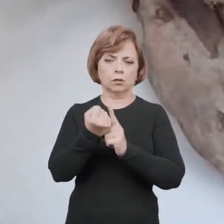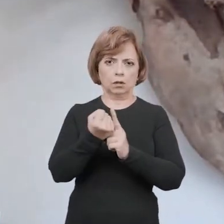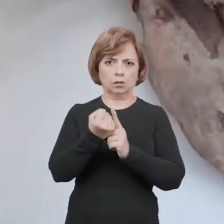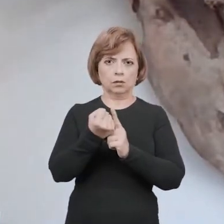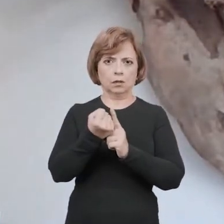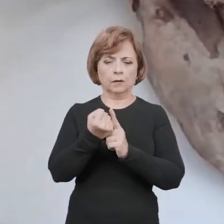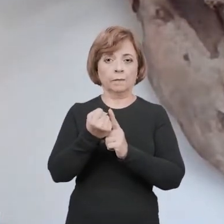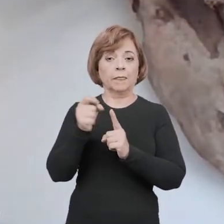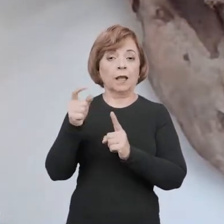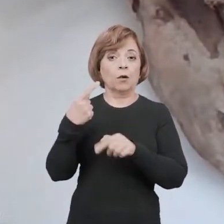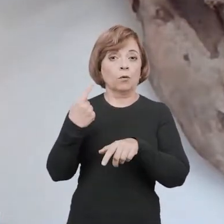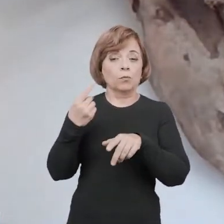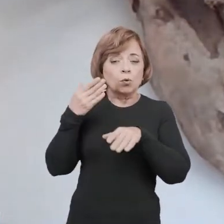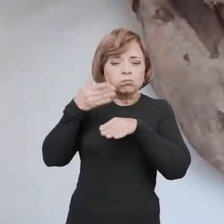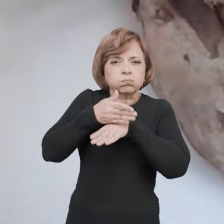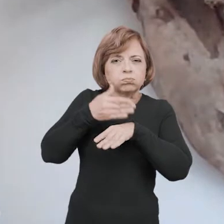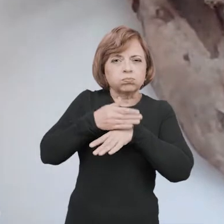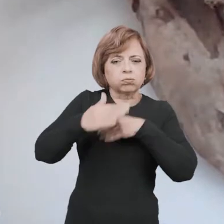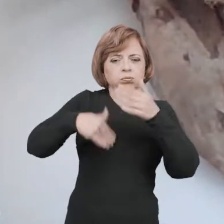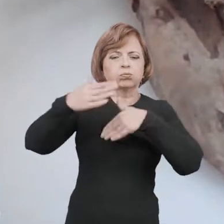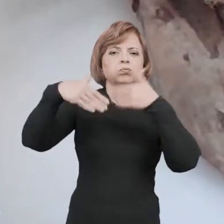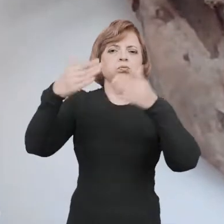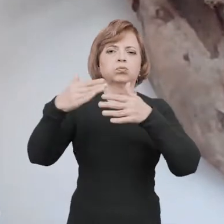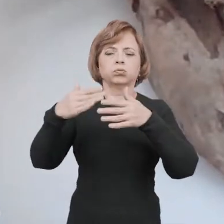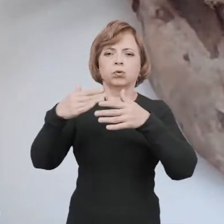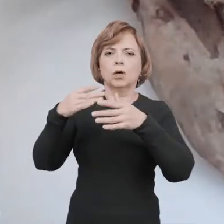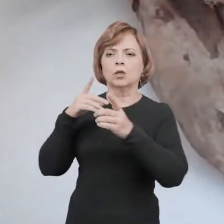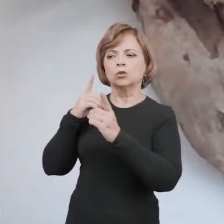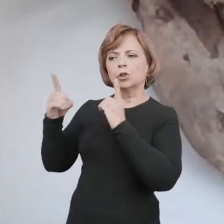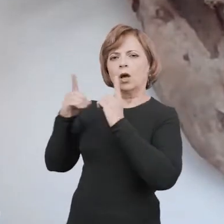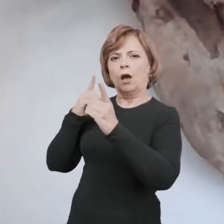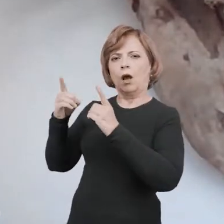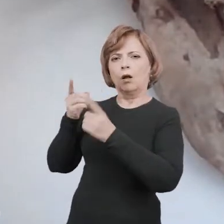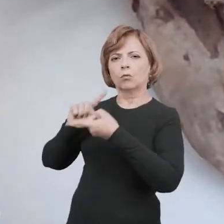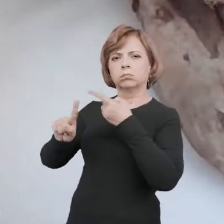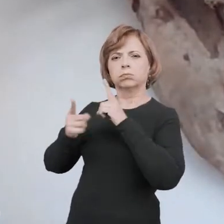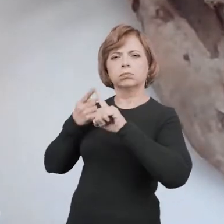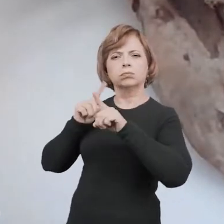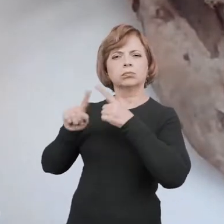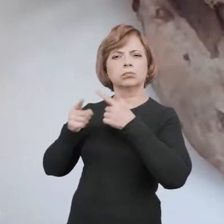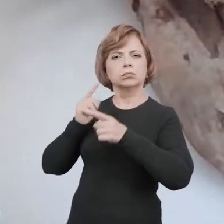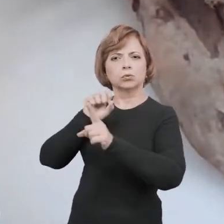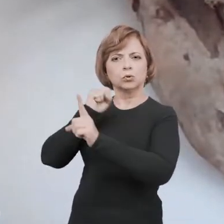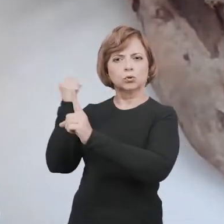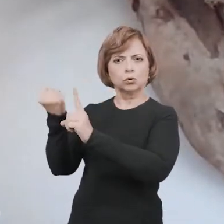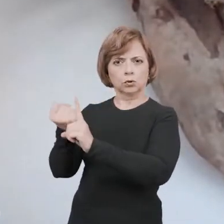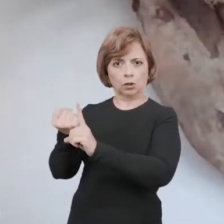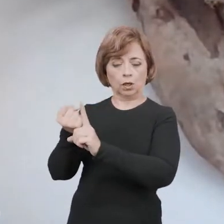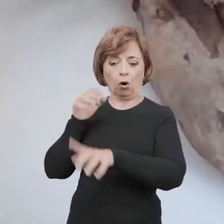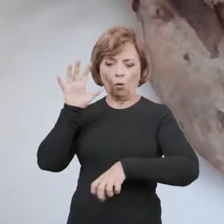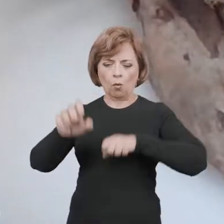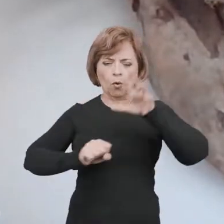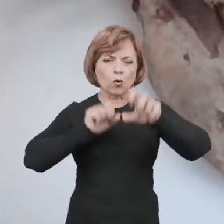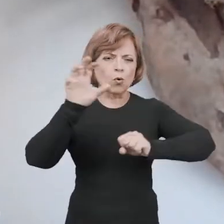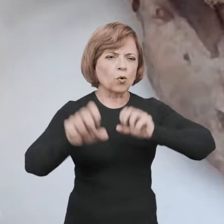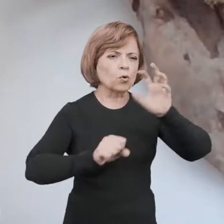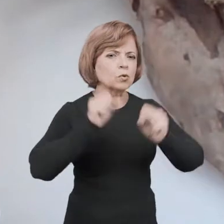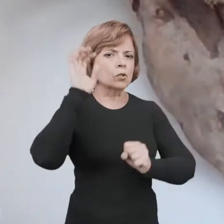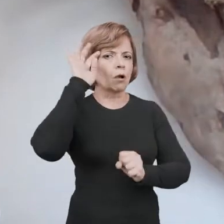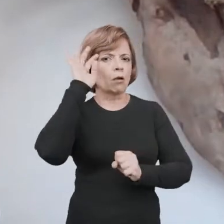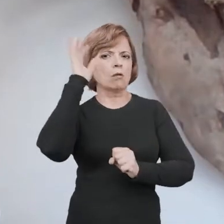através da intensificação de diálogo com a sociedade e da busca por